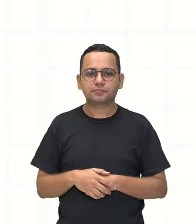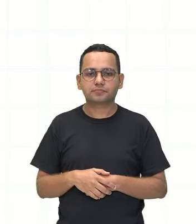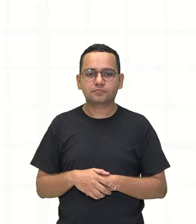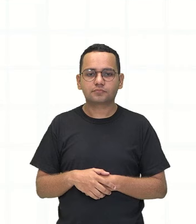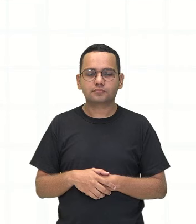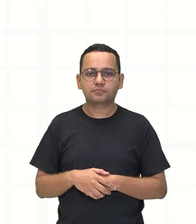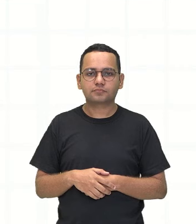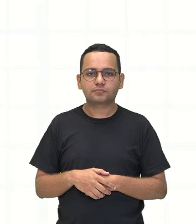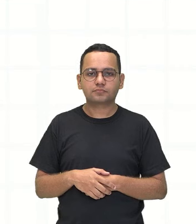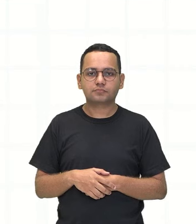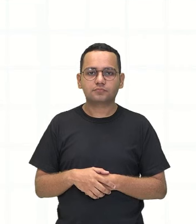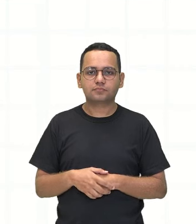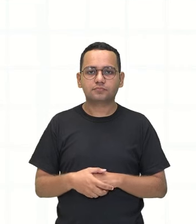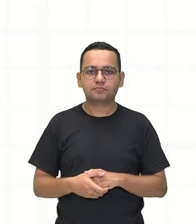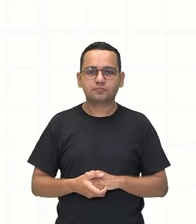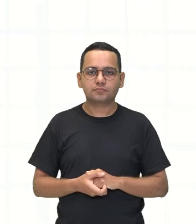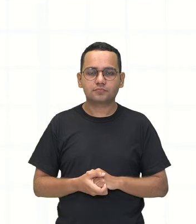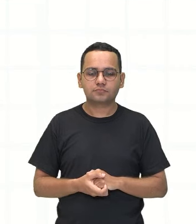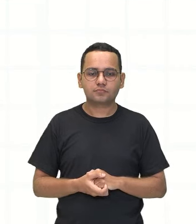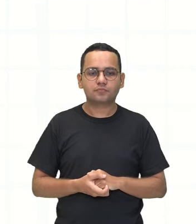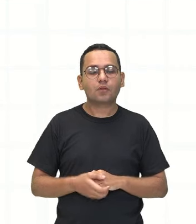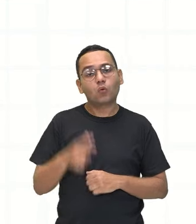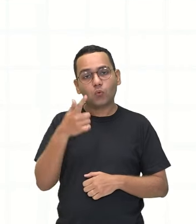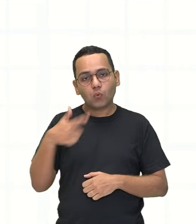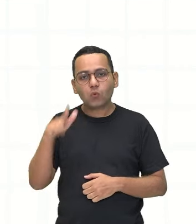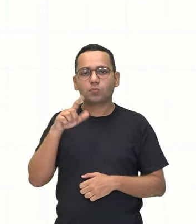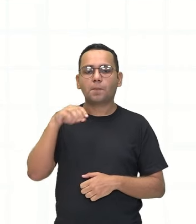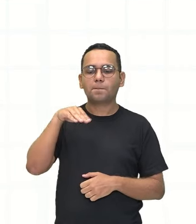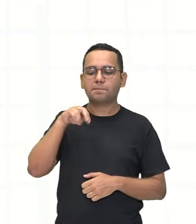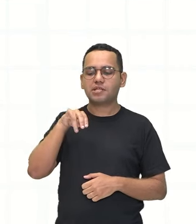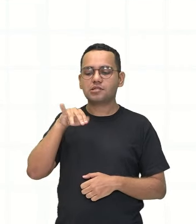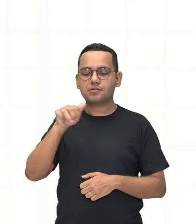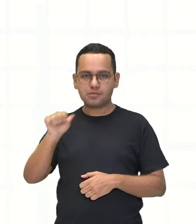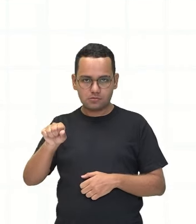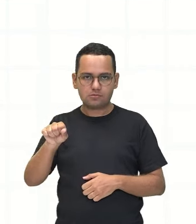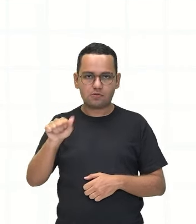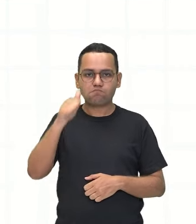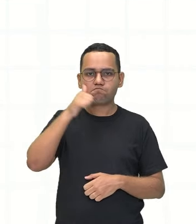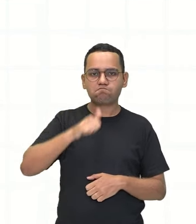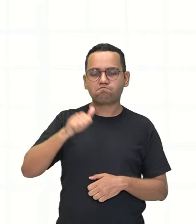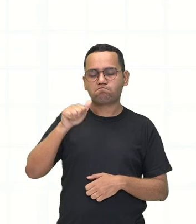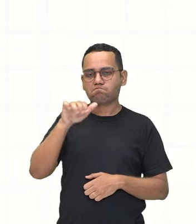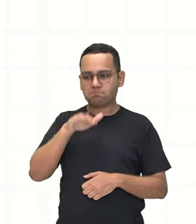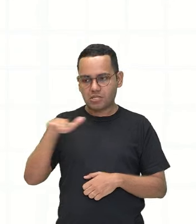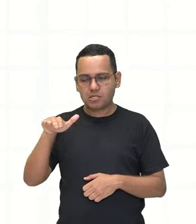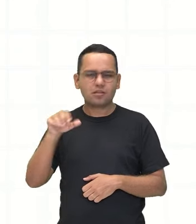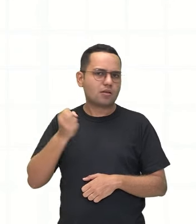for meninas, também. A gente